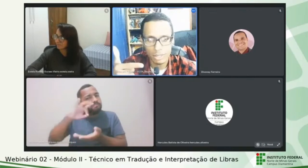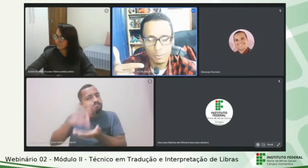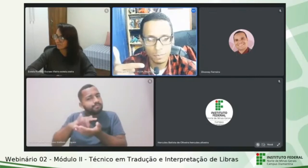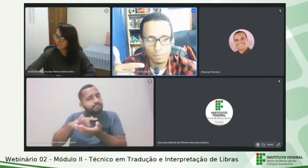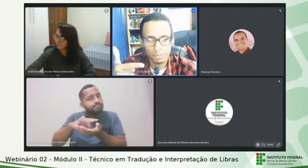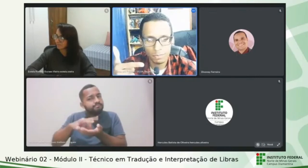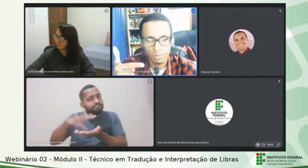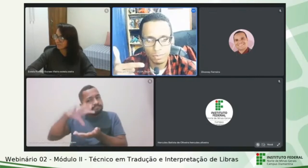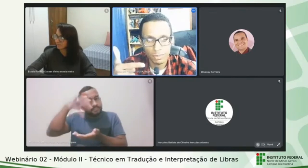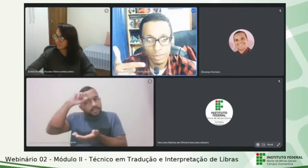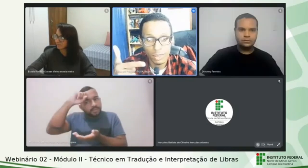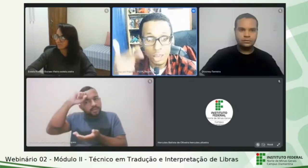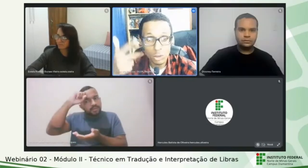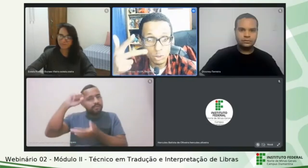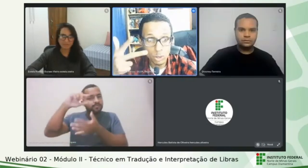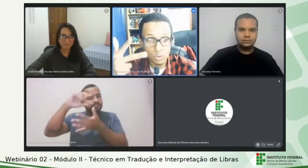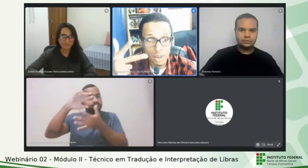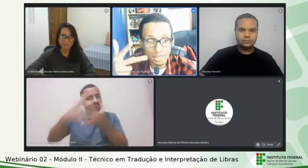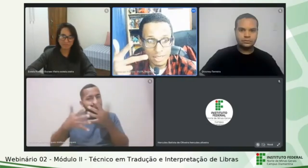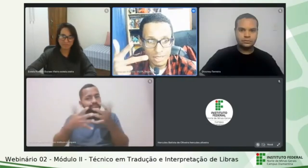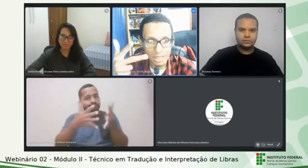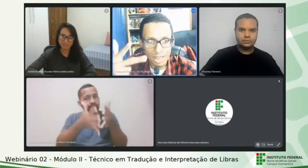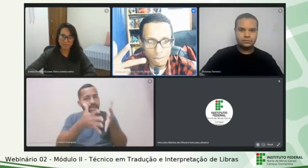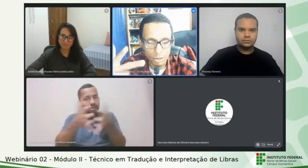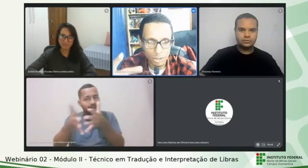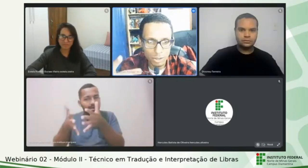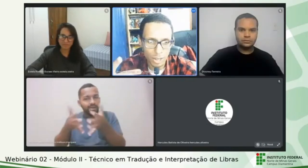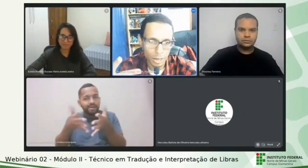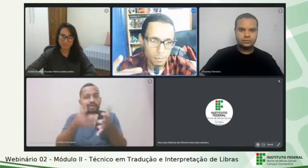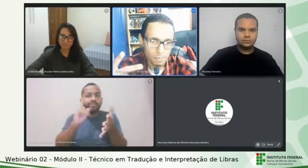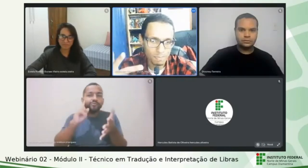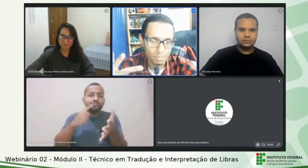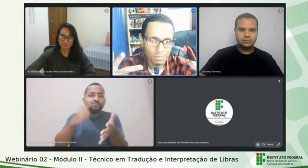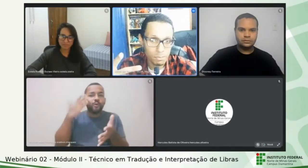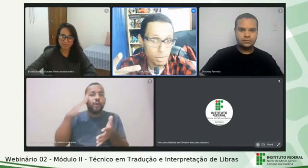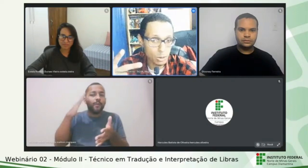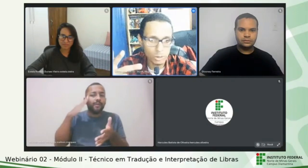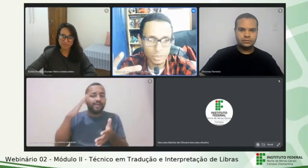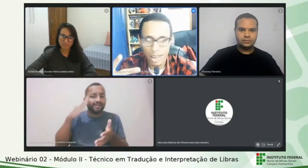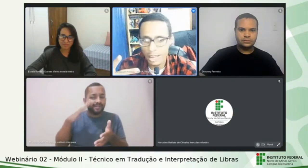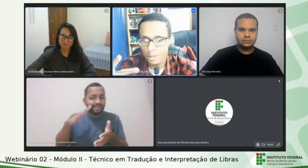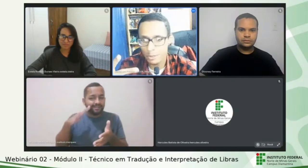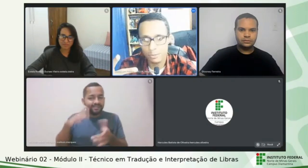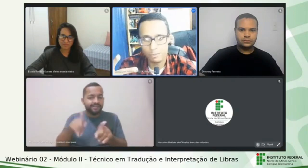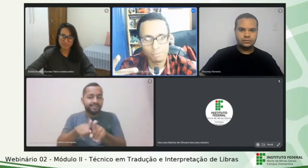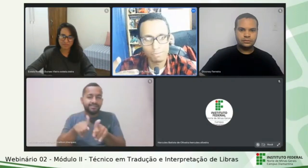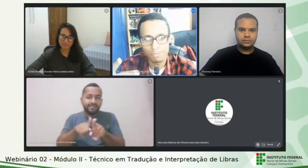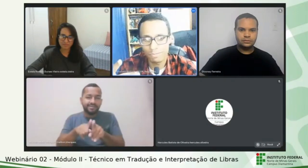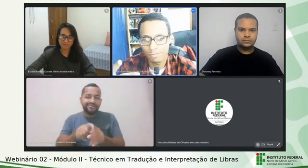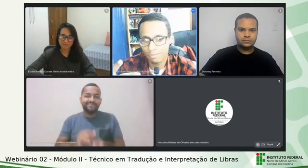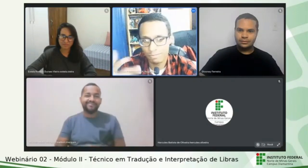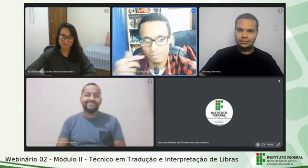sinais e que o surdo vai se entender por você. Pelo contrário,